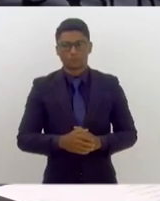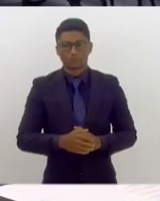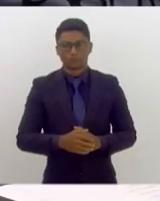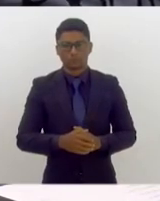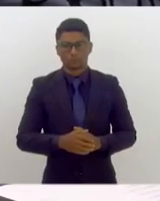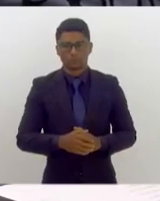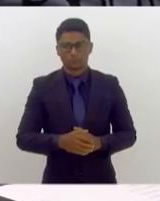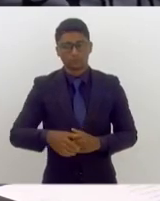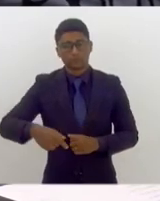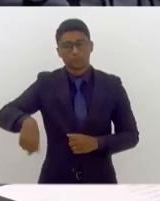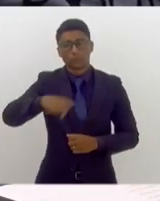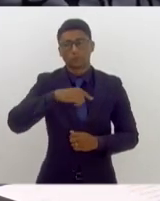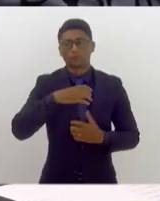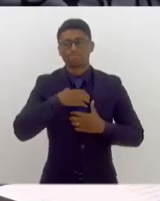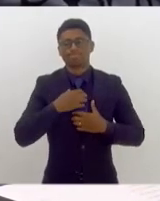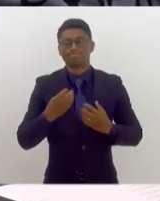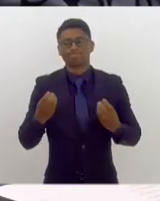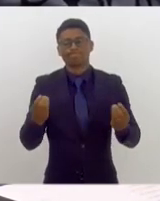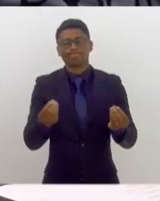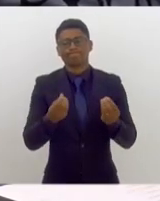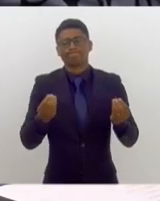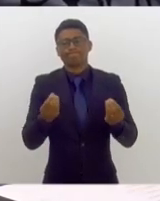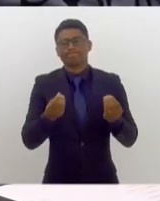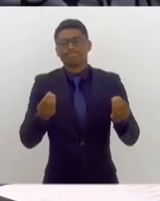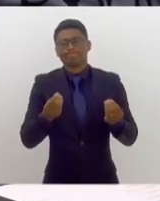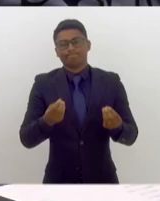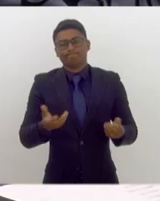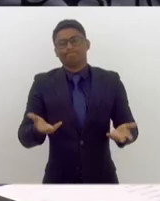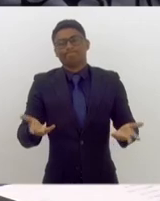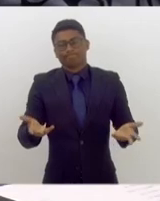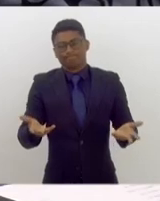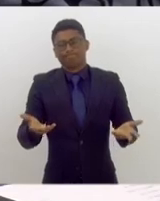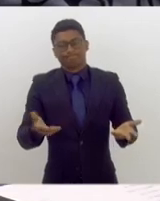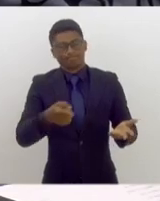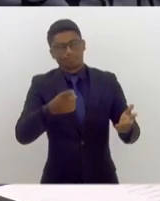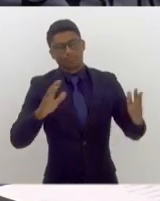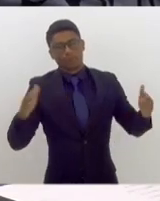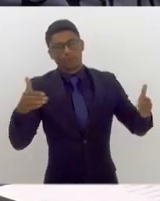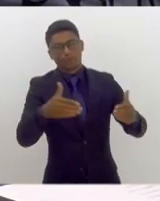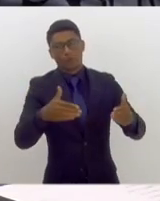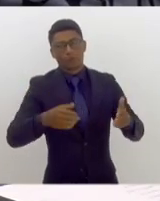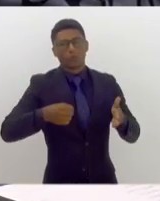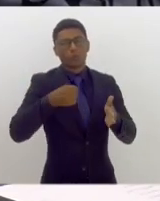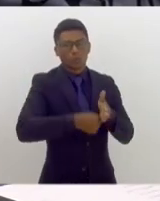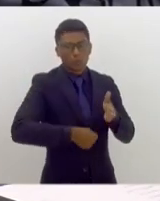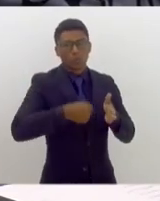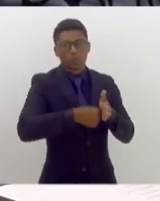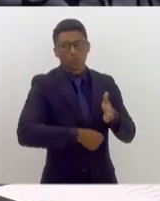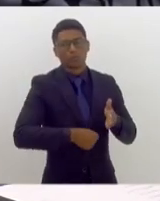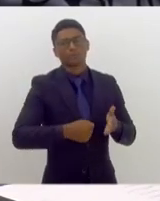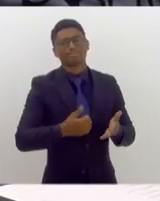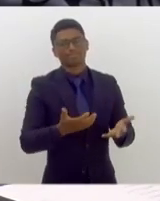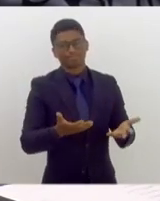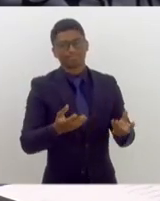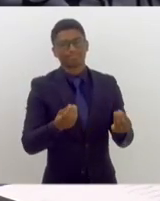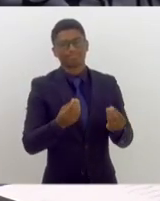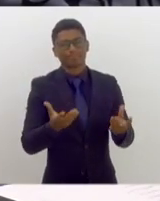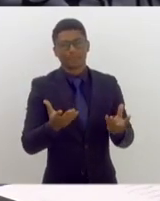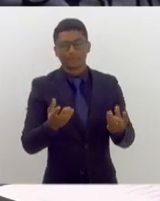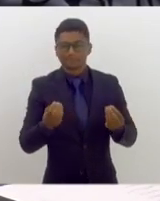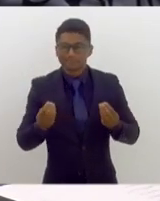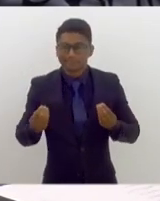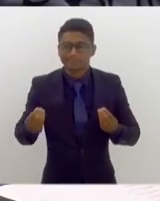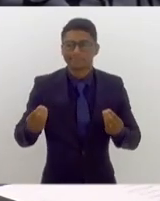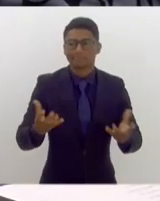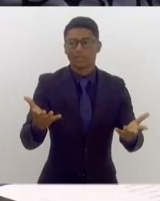A gente se sensibiliza muito com essa agenda, né, que o Fórum tem lutado para garantir o direito à educação